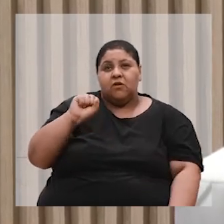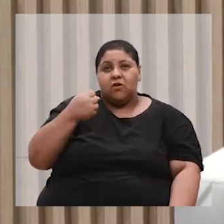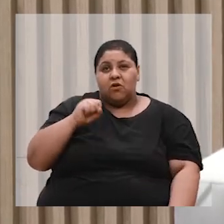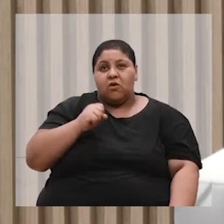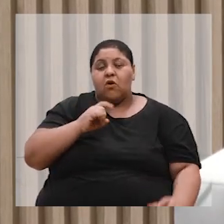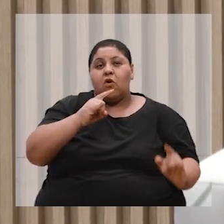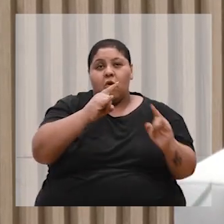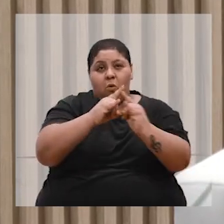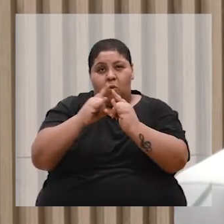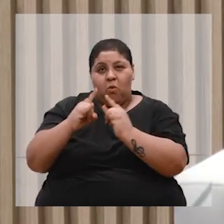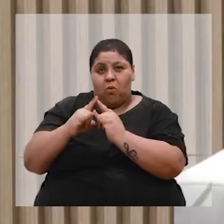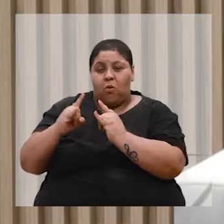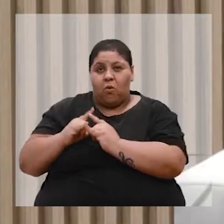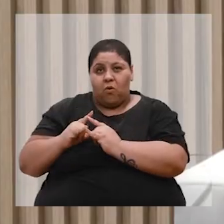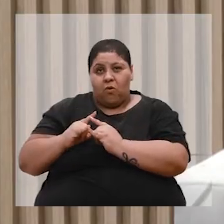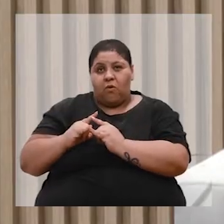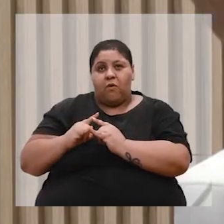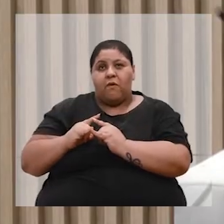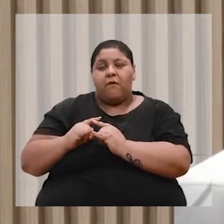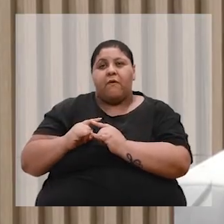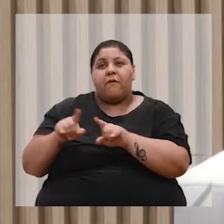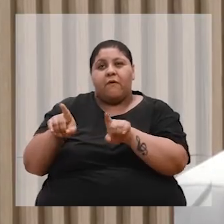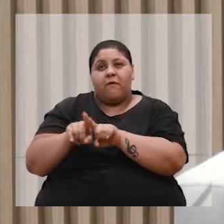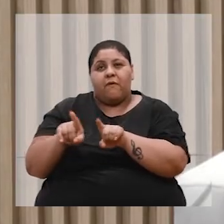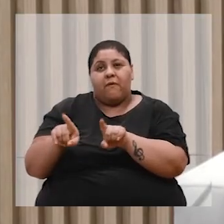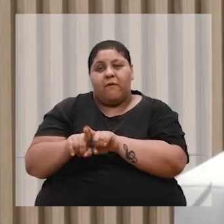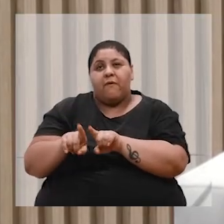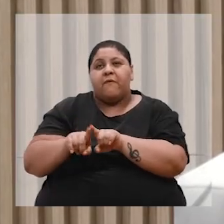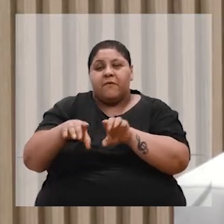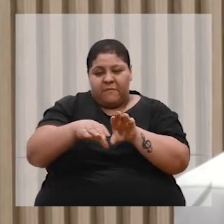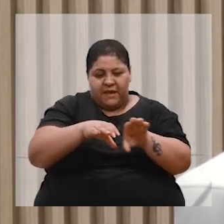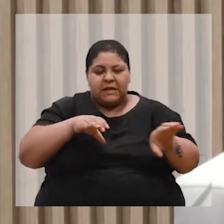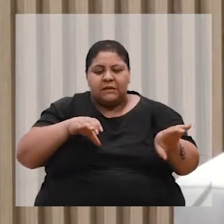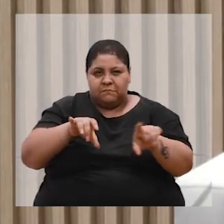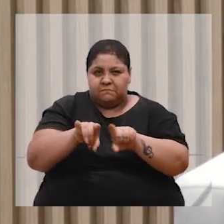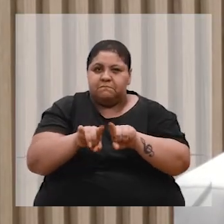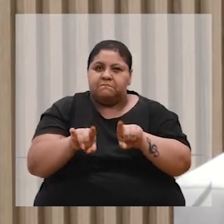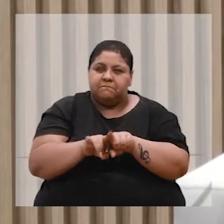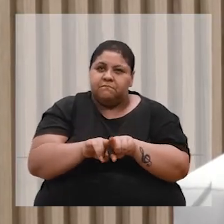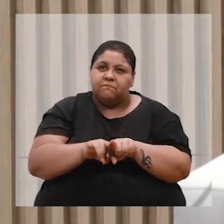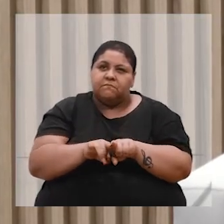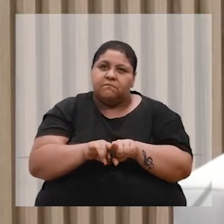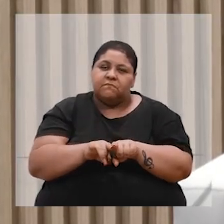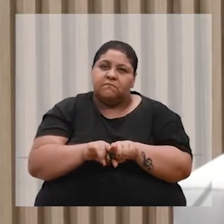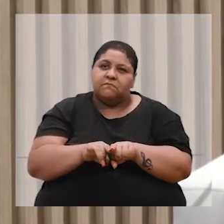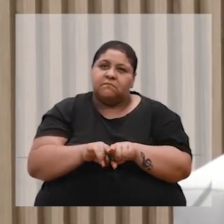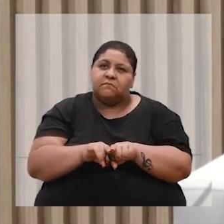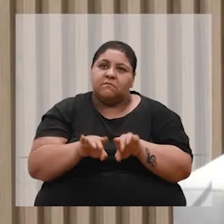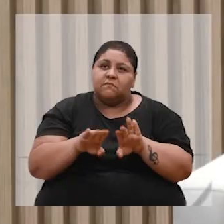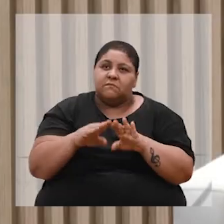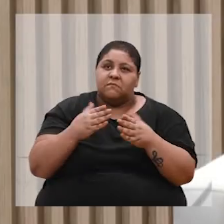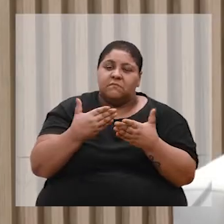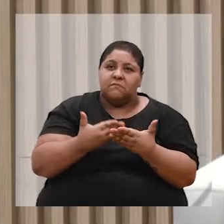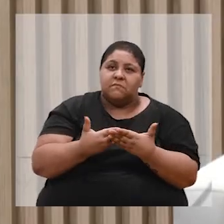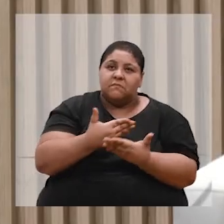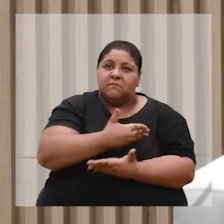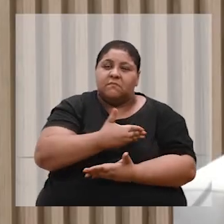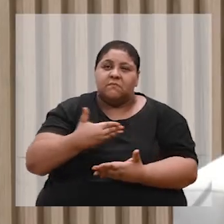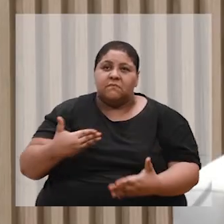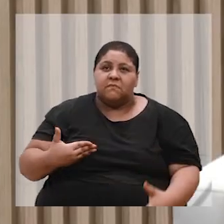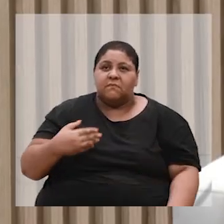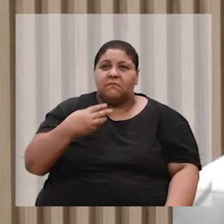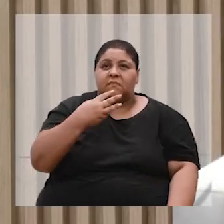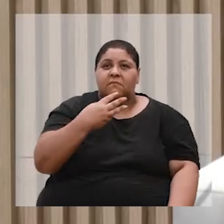8 instituições de ensino superior, envolvendo também educação à distância. Em termos de escolas públicas,